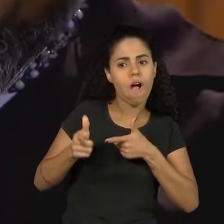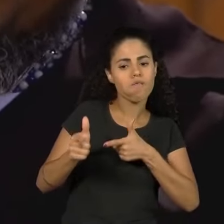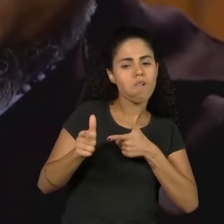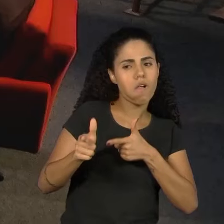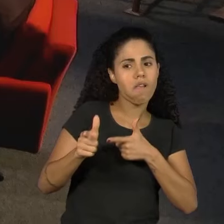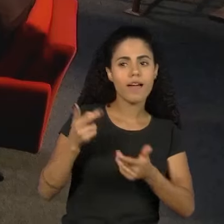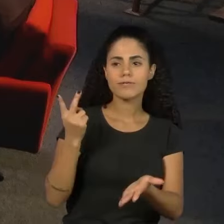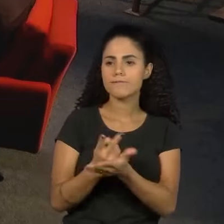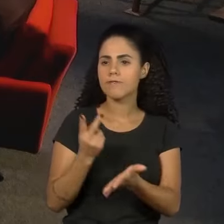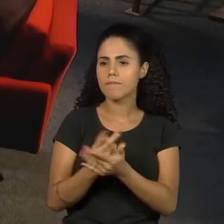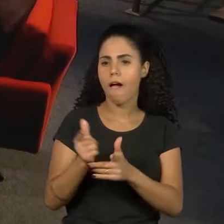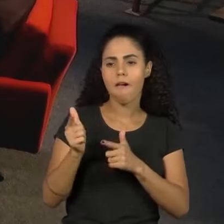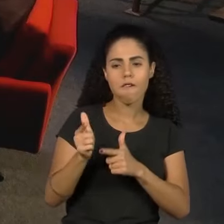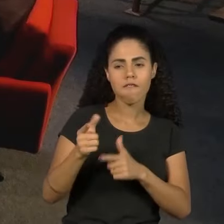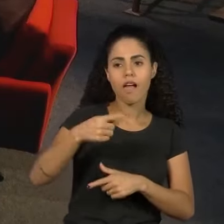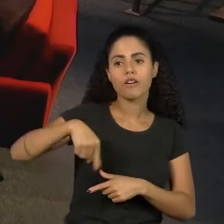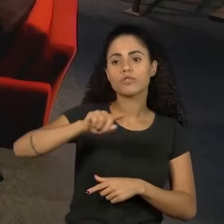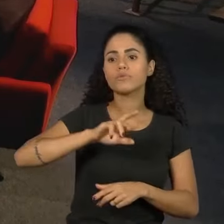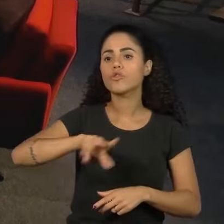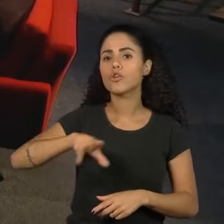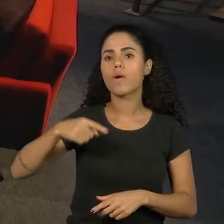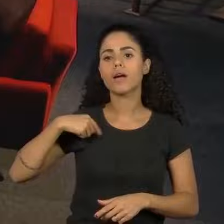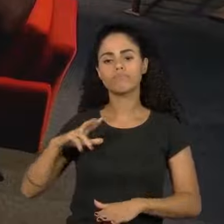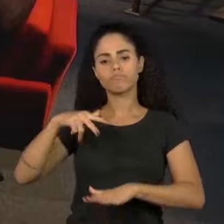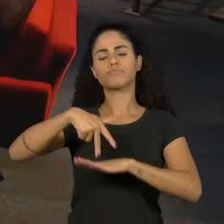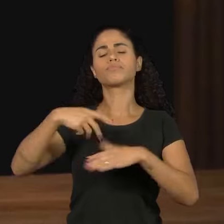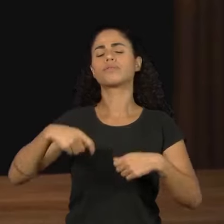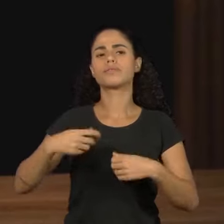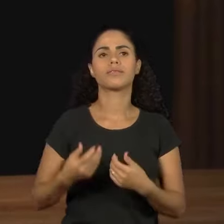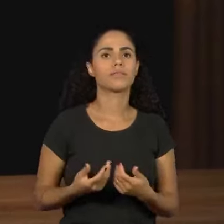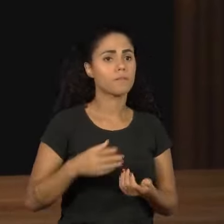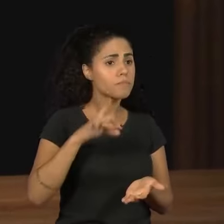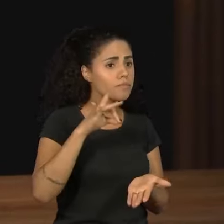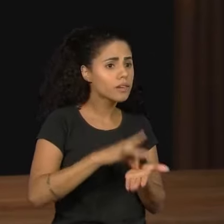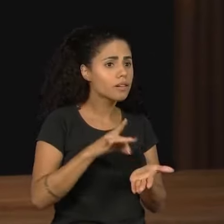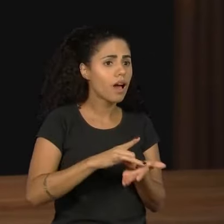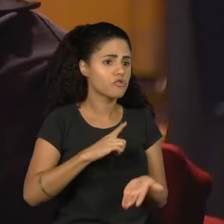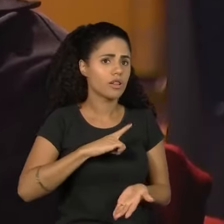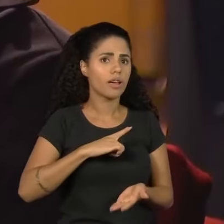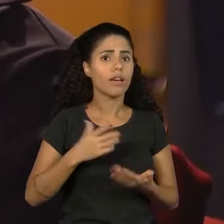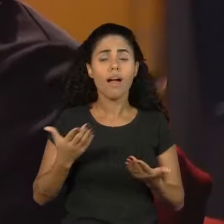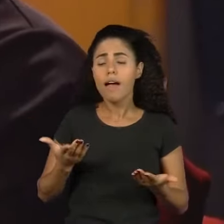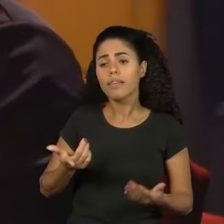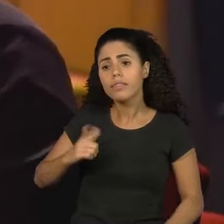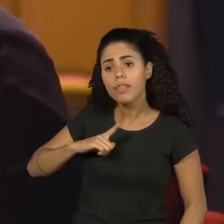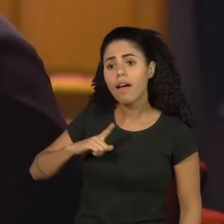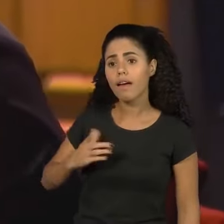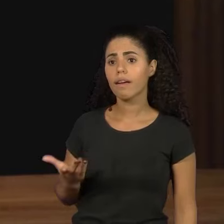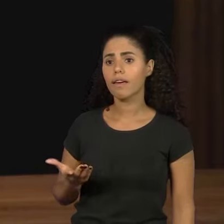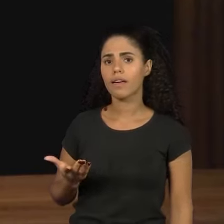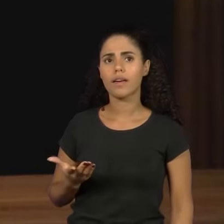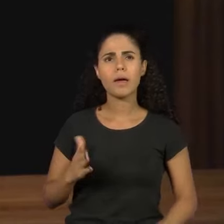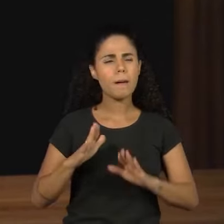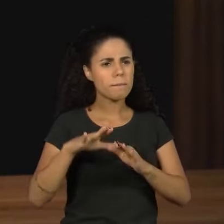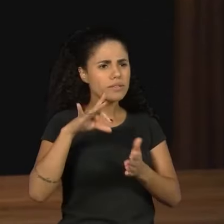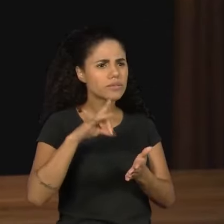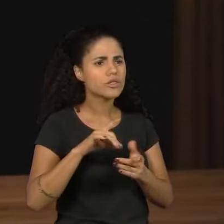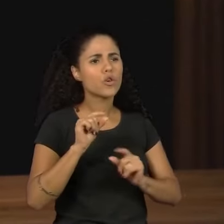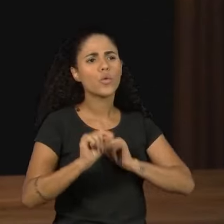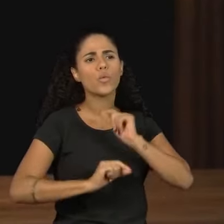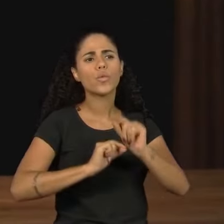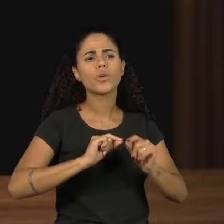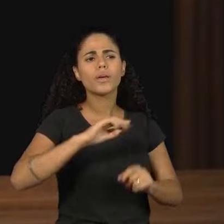é para que os caras que não são assim se apresentem entendeu E E existe né aliás É disso que eu quero falar assim o que que